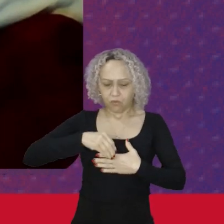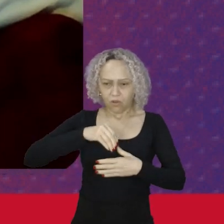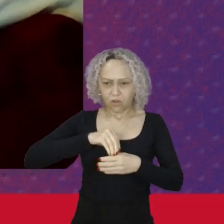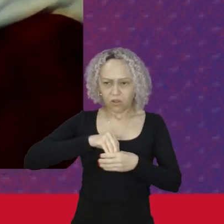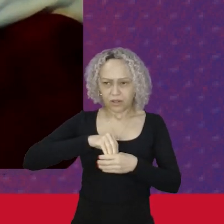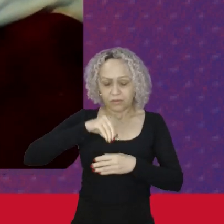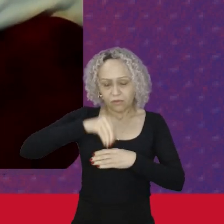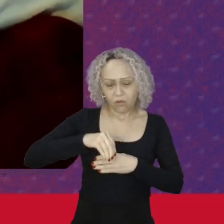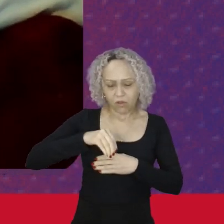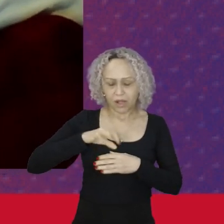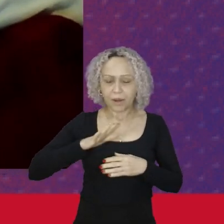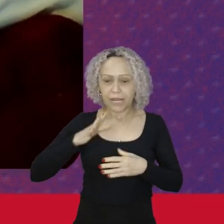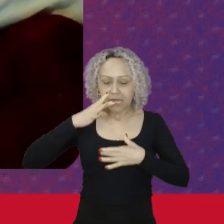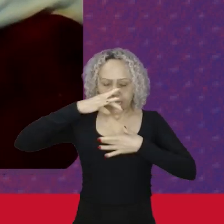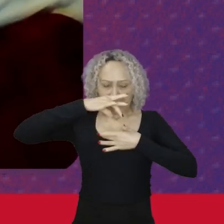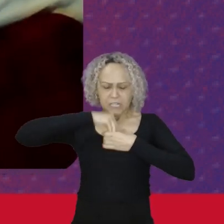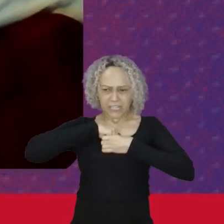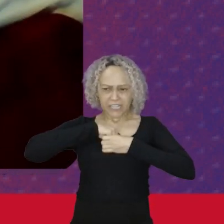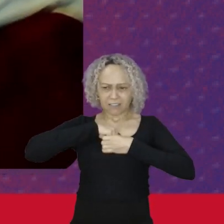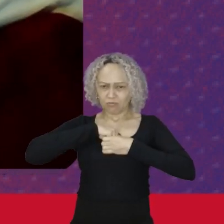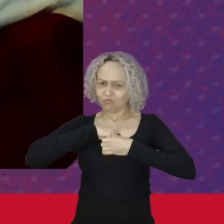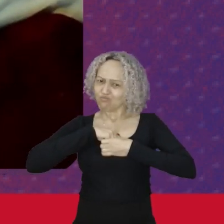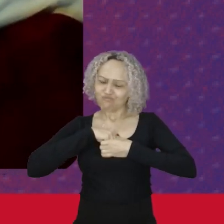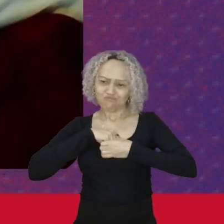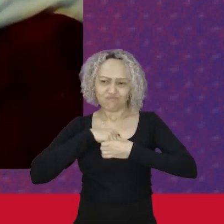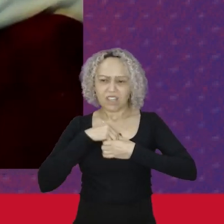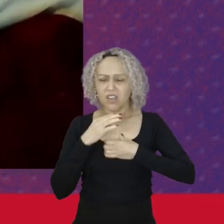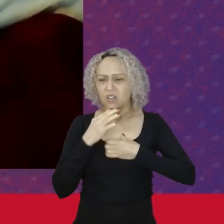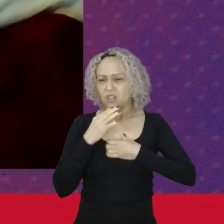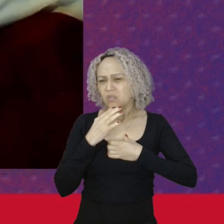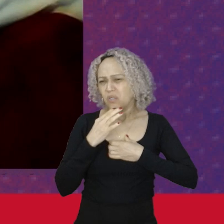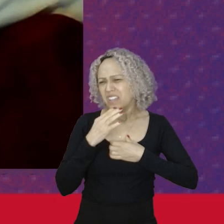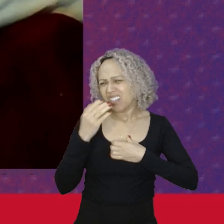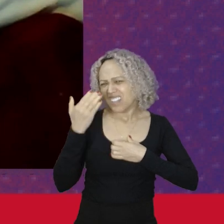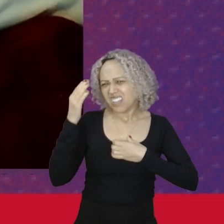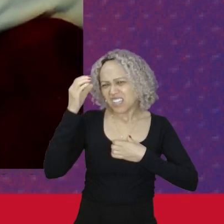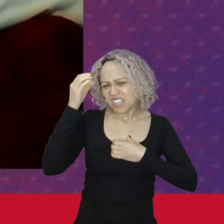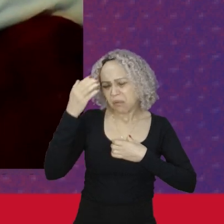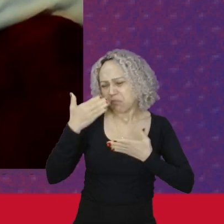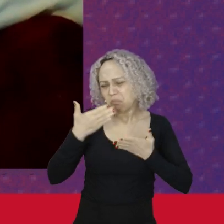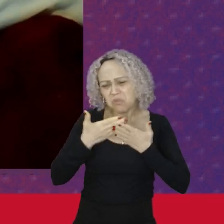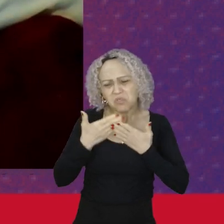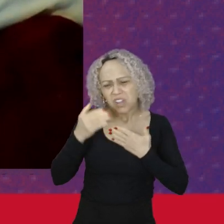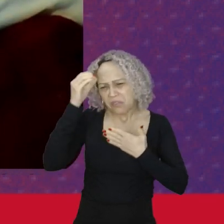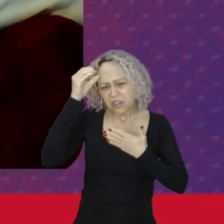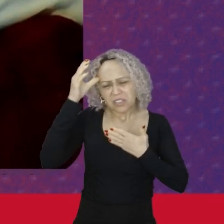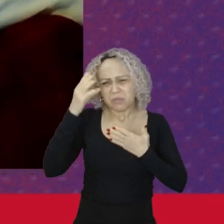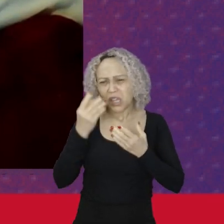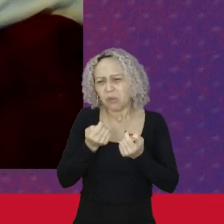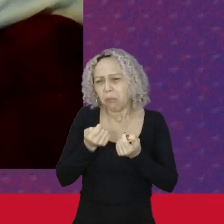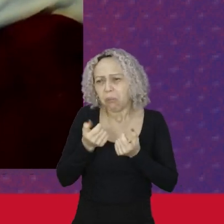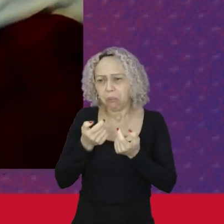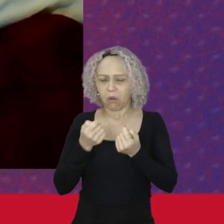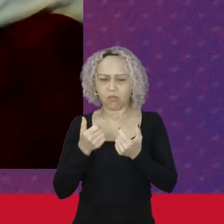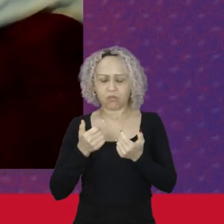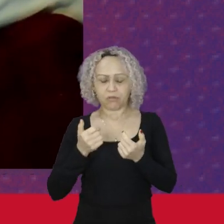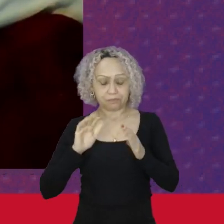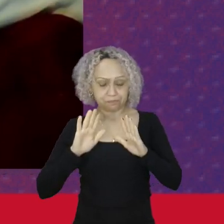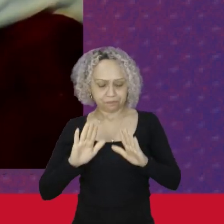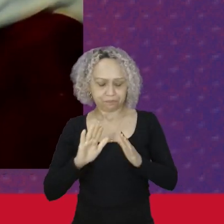organizaria a partir de várias peças que se articulavam, né? Muito a partir